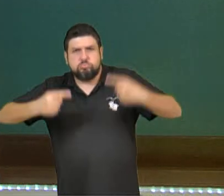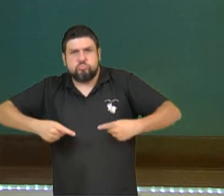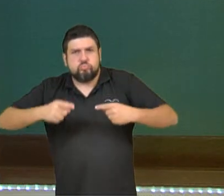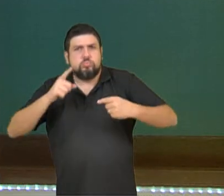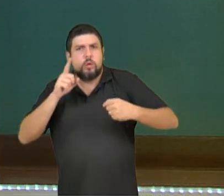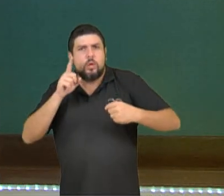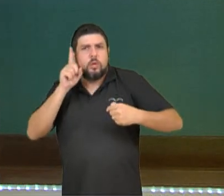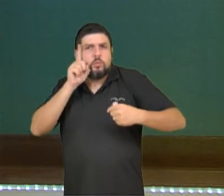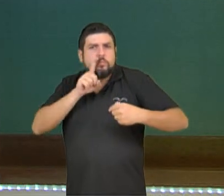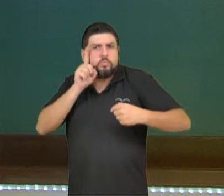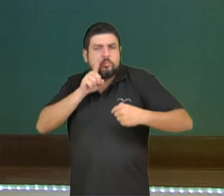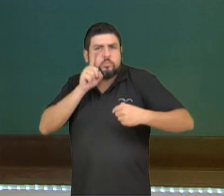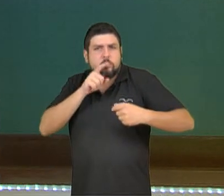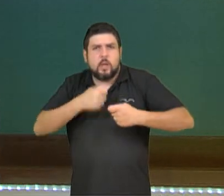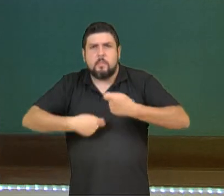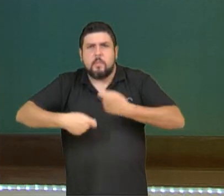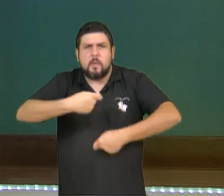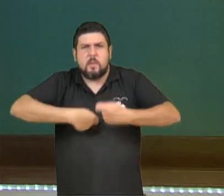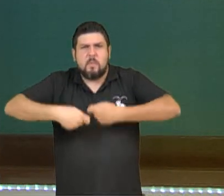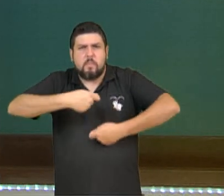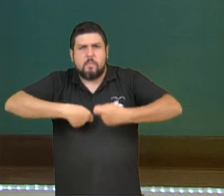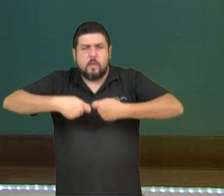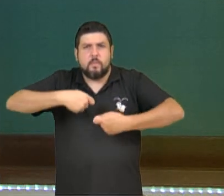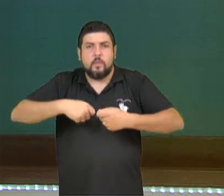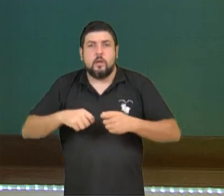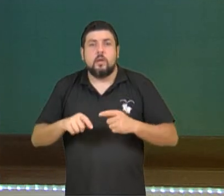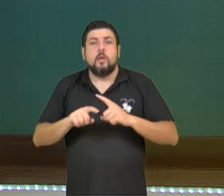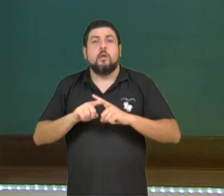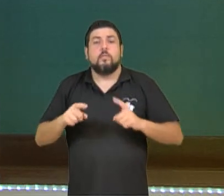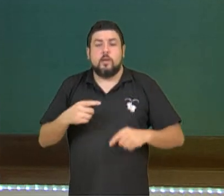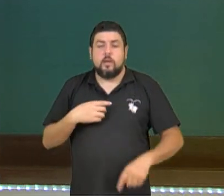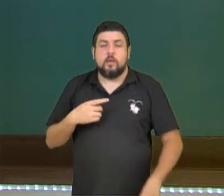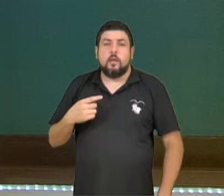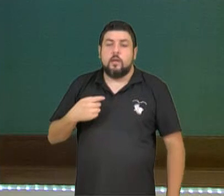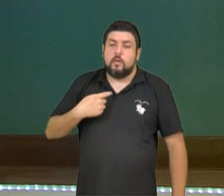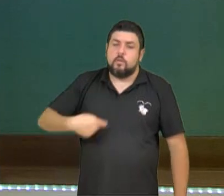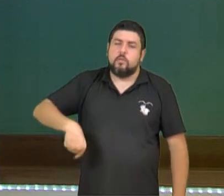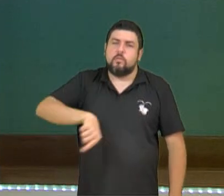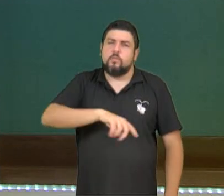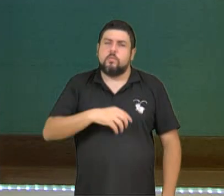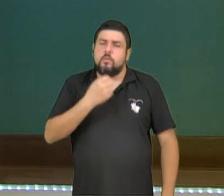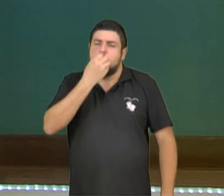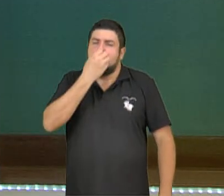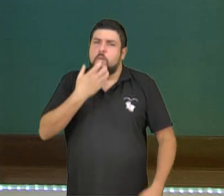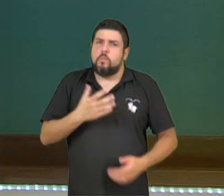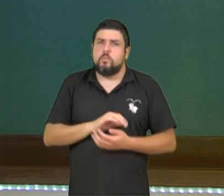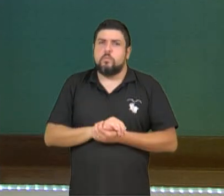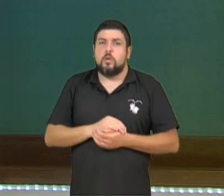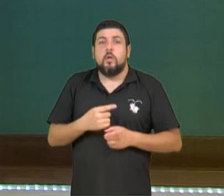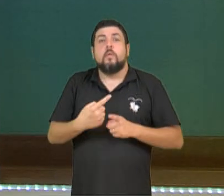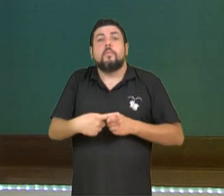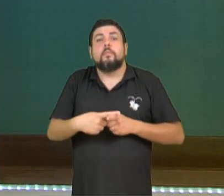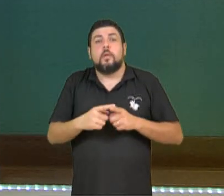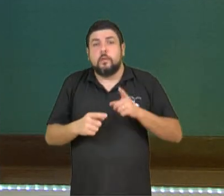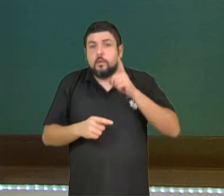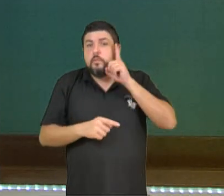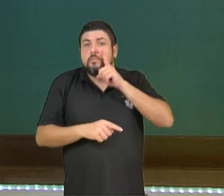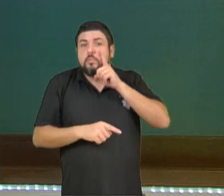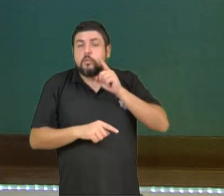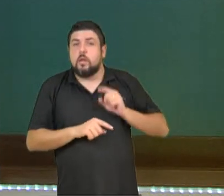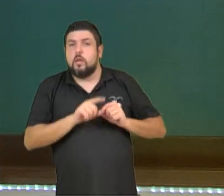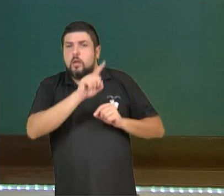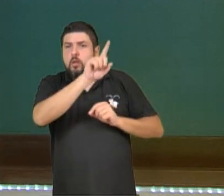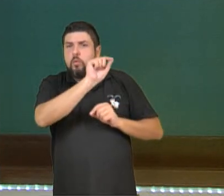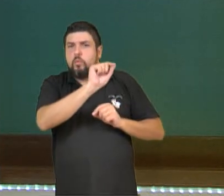é emblemática, mas nesse sentido nós saímos na vantagem. Por quê? Porque Estados Unidos aumentou a taxação de